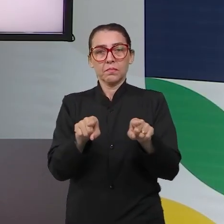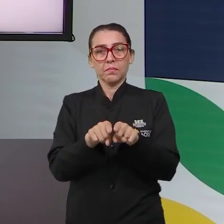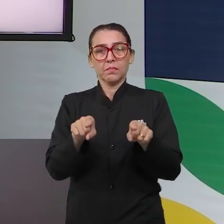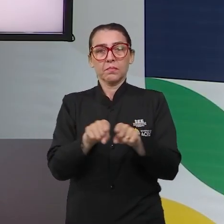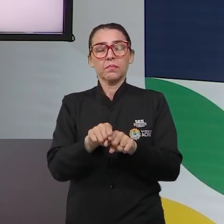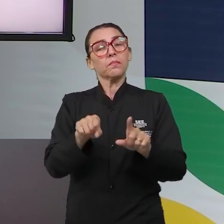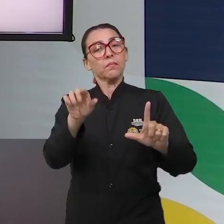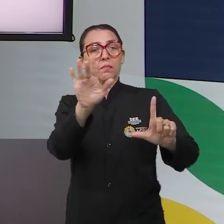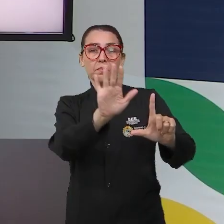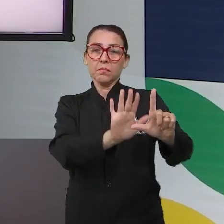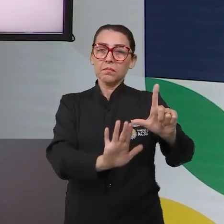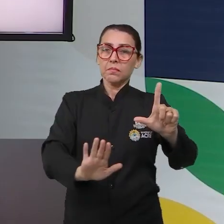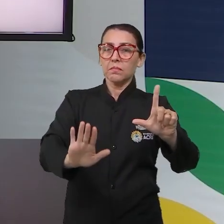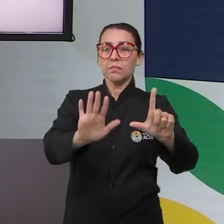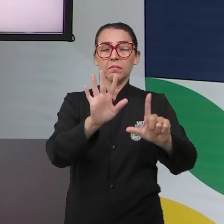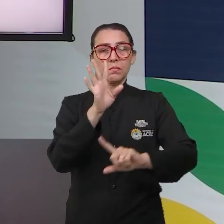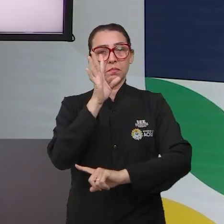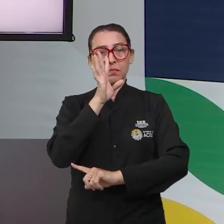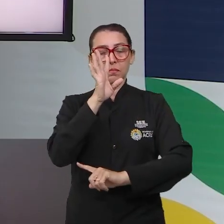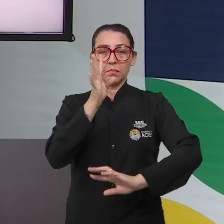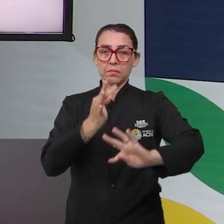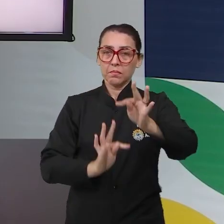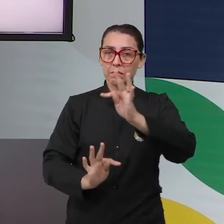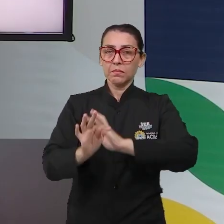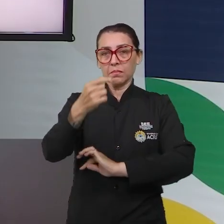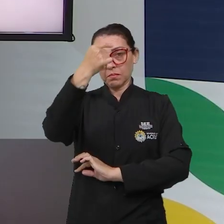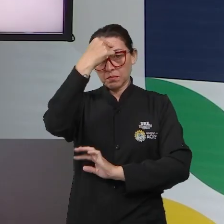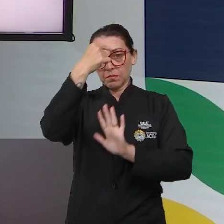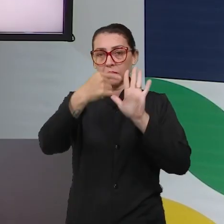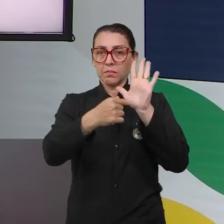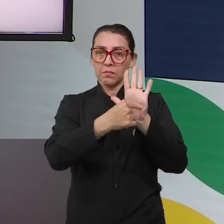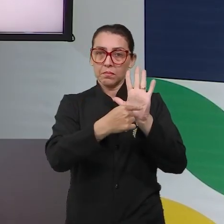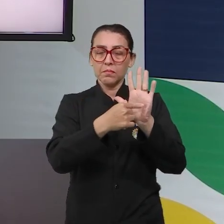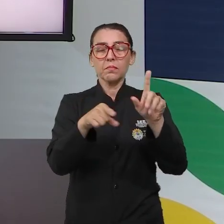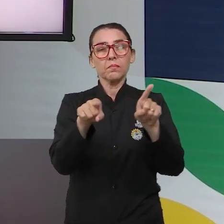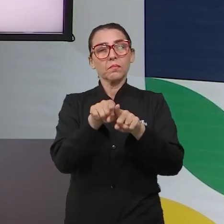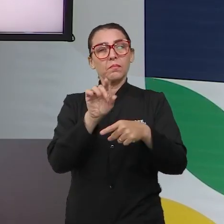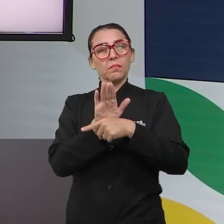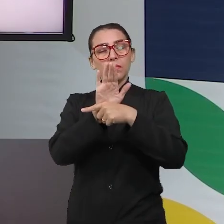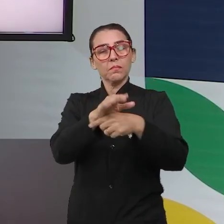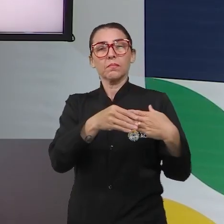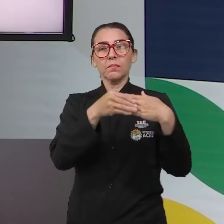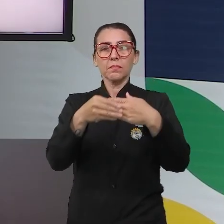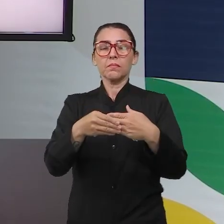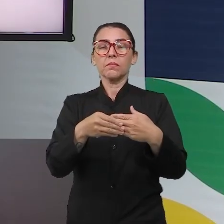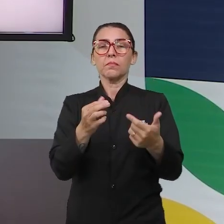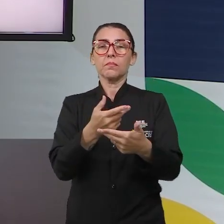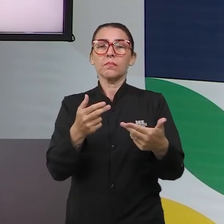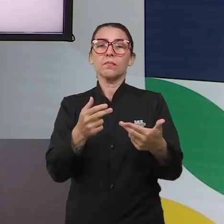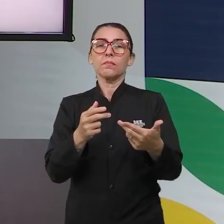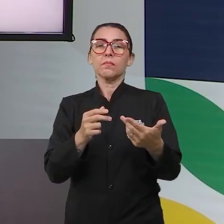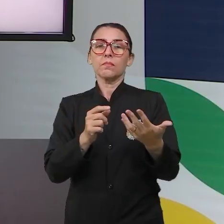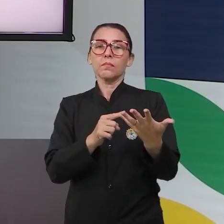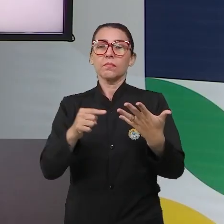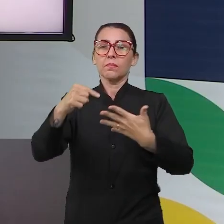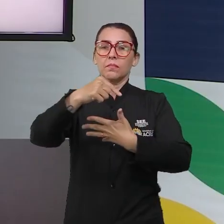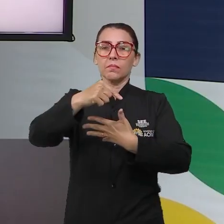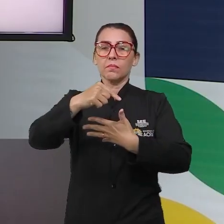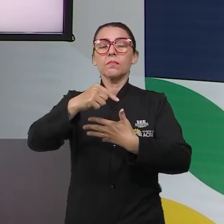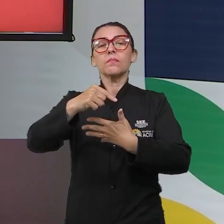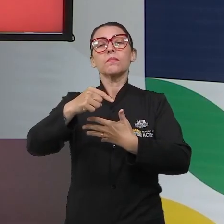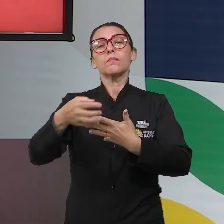dessas plataformas e a tecnologia, como a IA também, ela ajudou a trazer novos elementos para essas